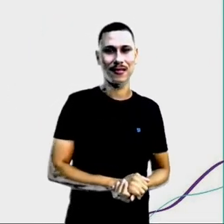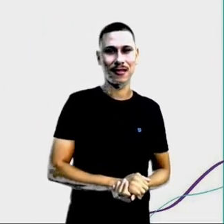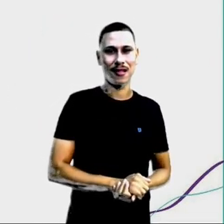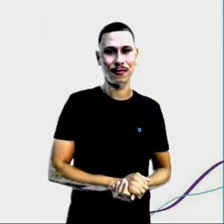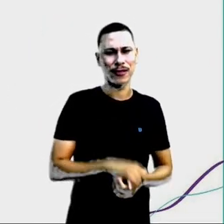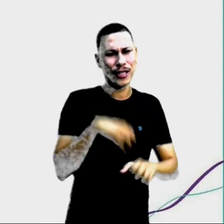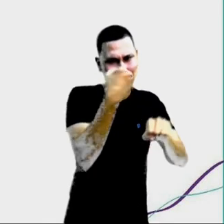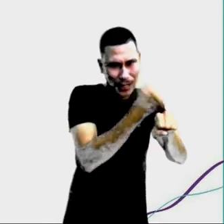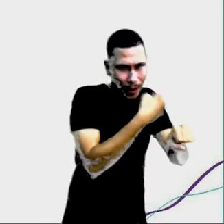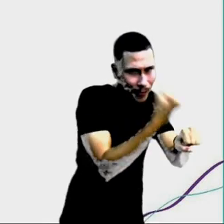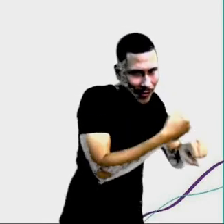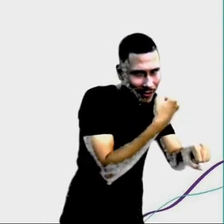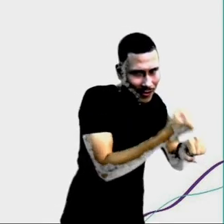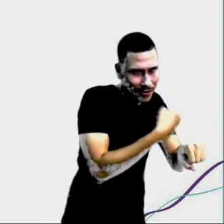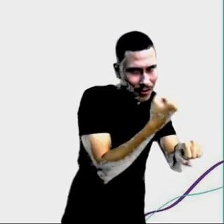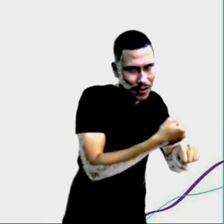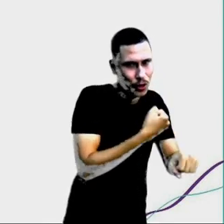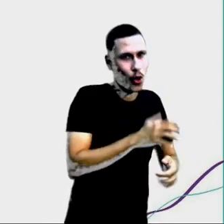Cimento,